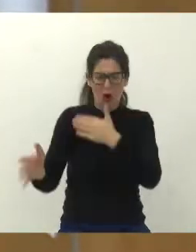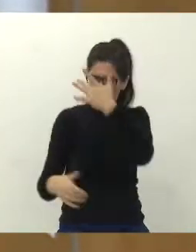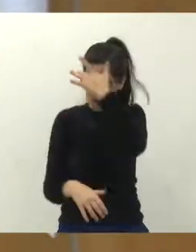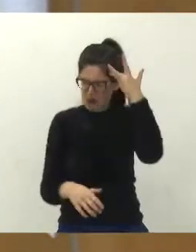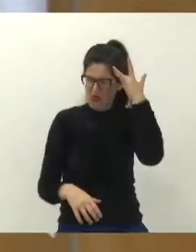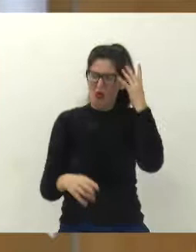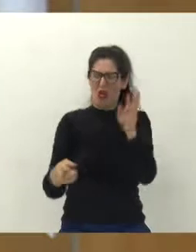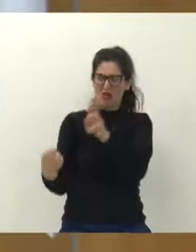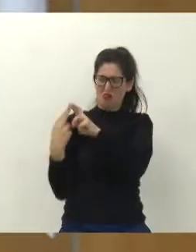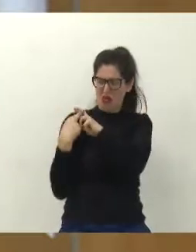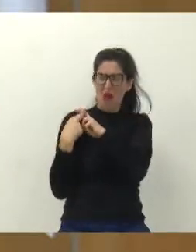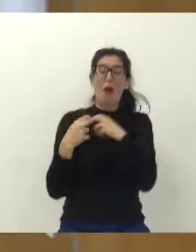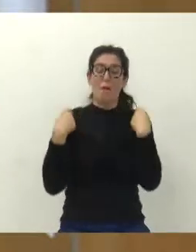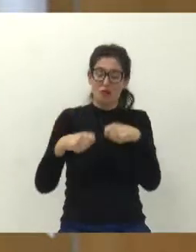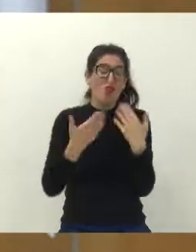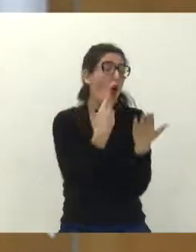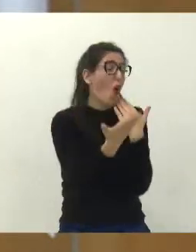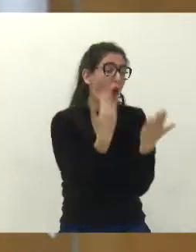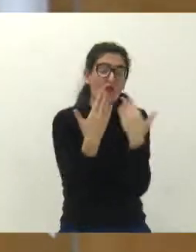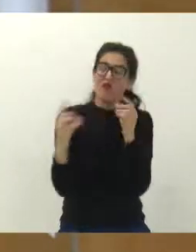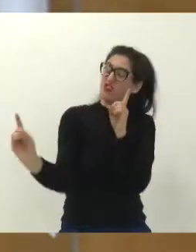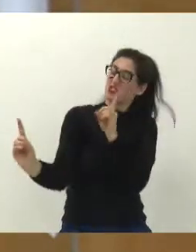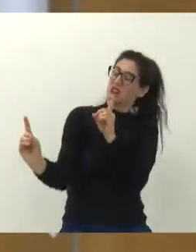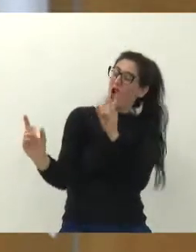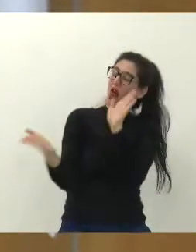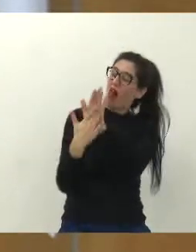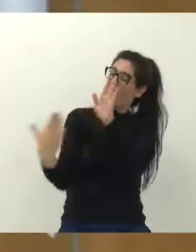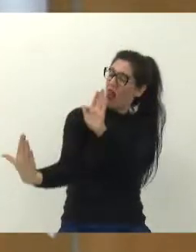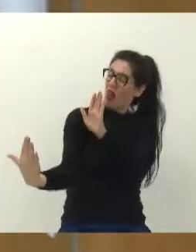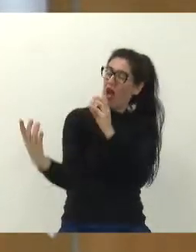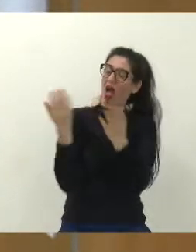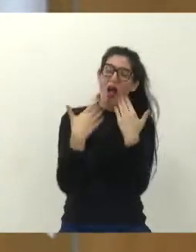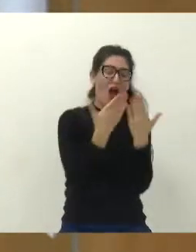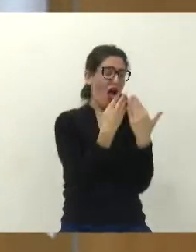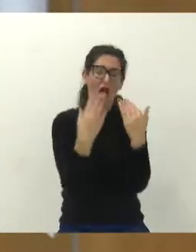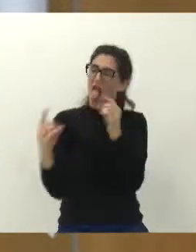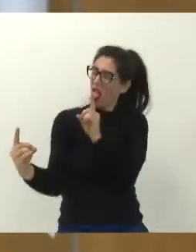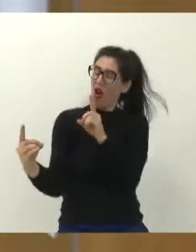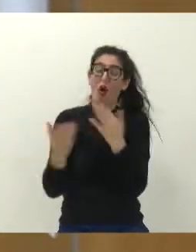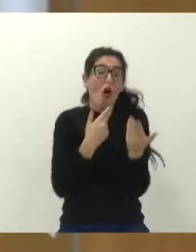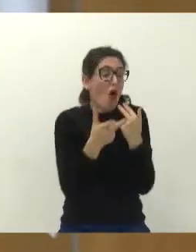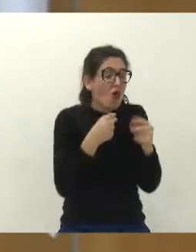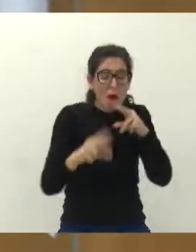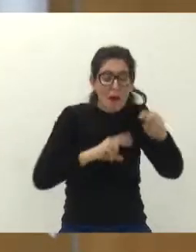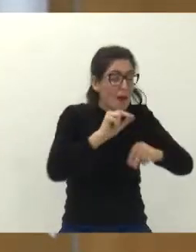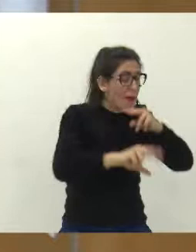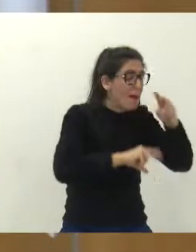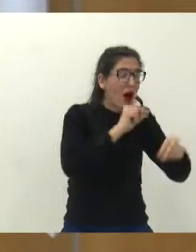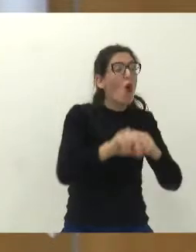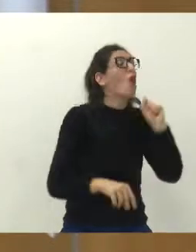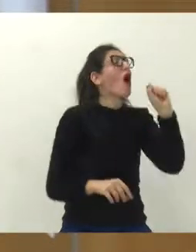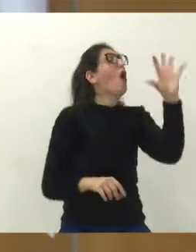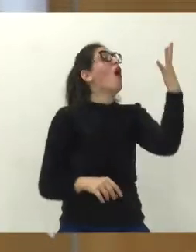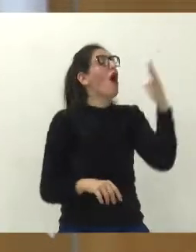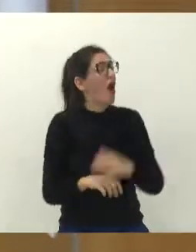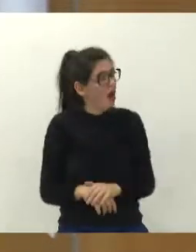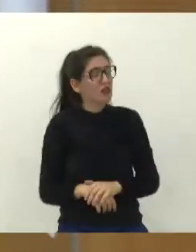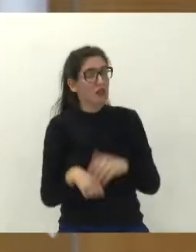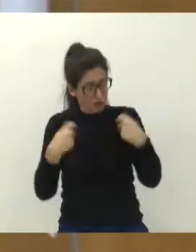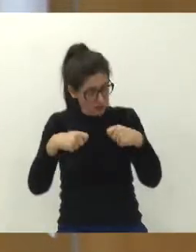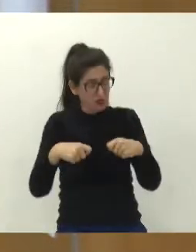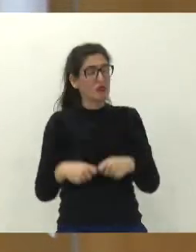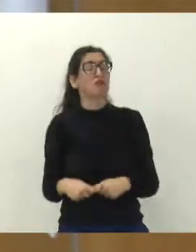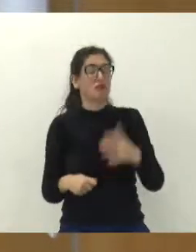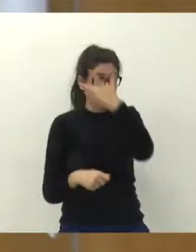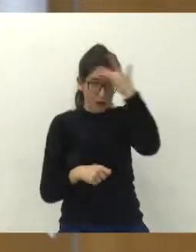aqueles moradores, porque até agora eles não foram lá para verificar as rachaduras. Tem lugar lá que